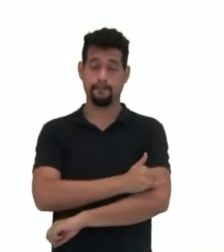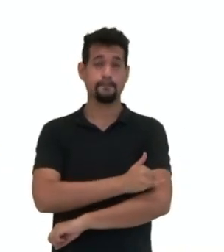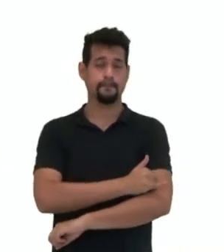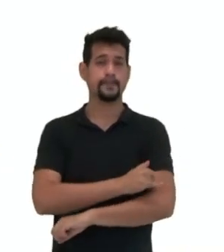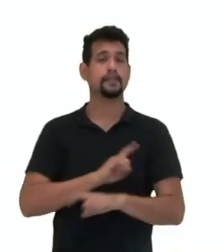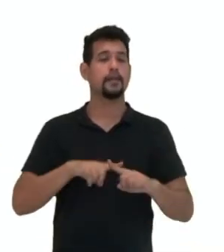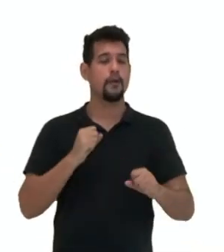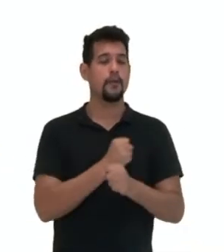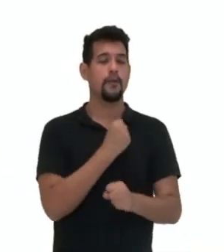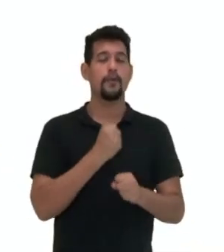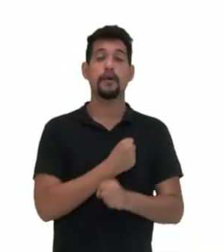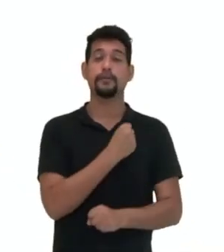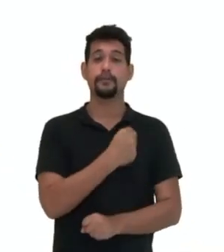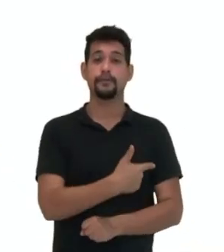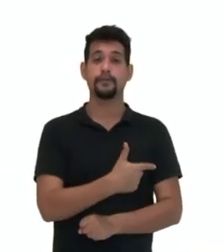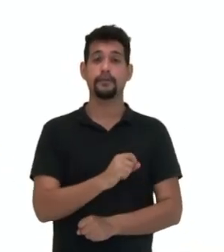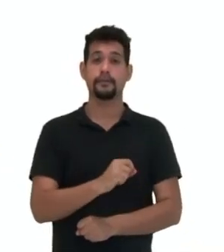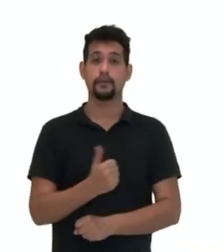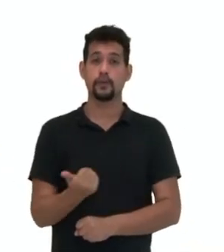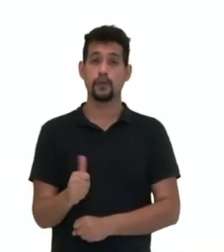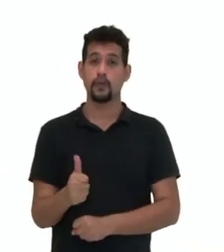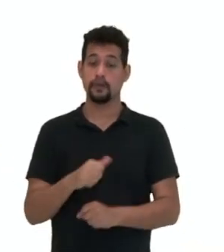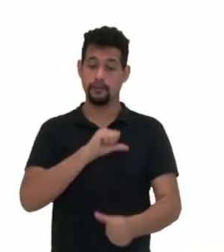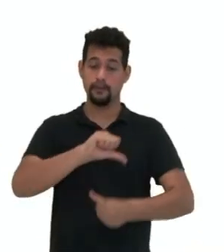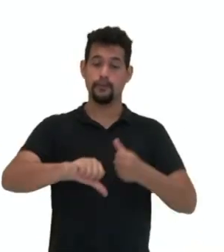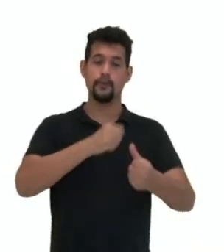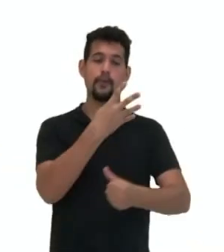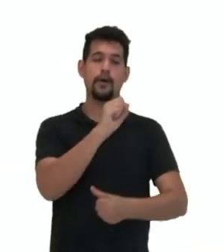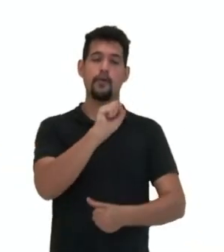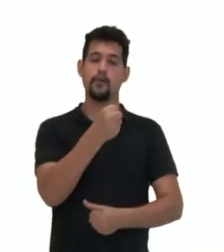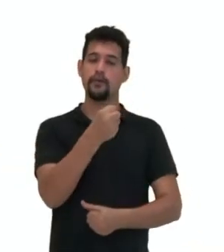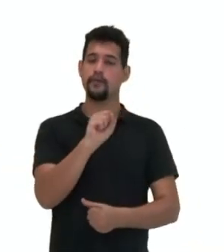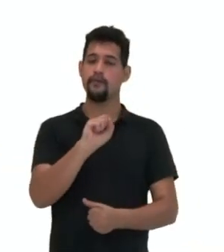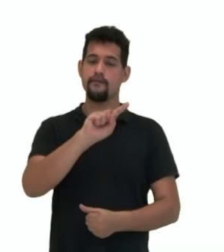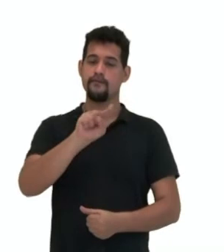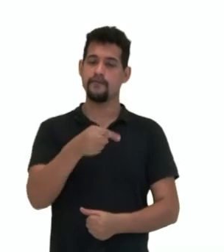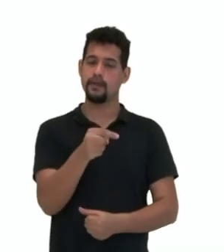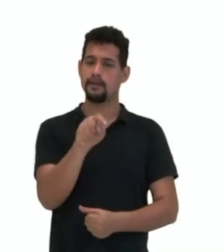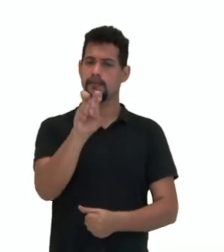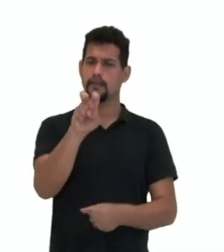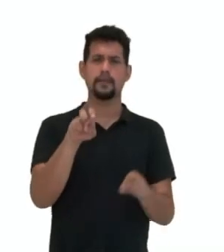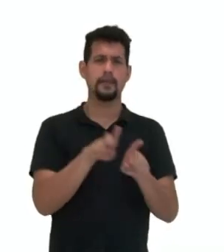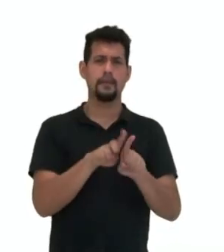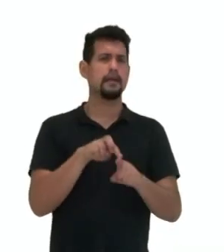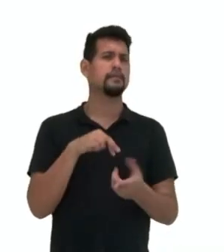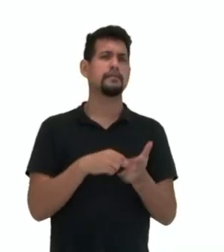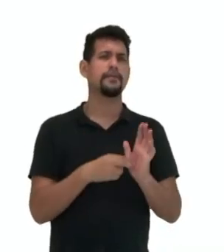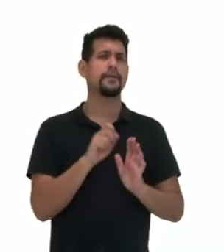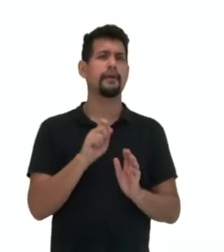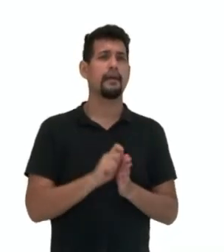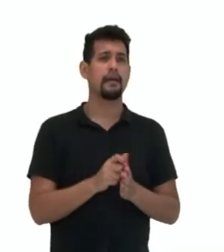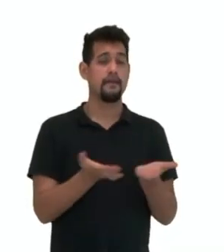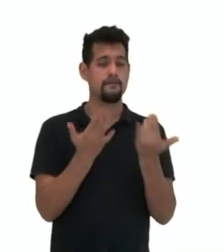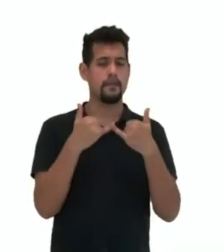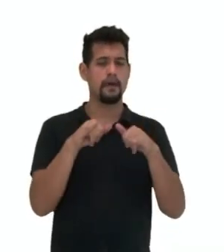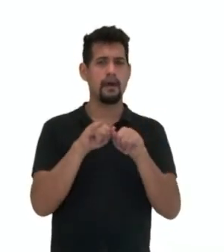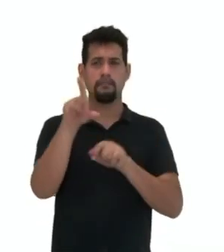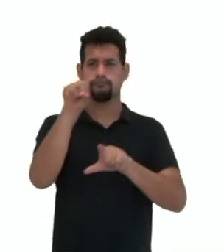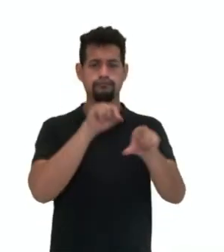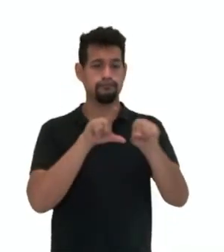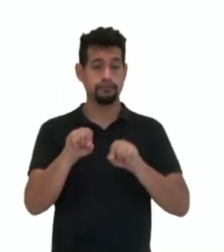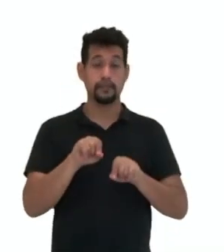em 2011, esse número passou para 48,5%. Esse levantamento é da Vitgel. E os dados foram coletados